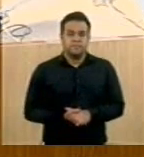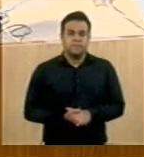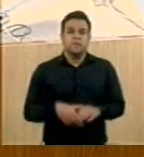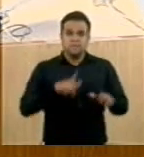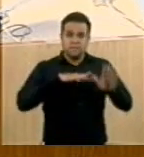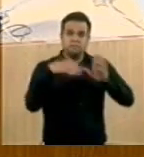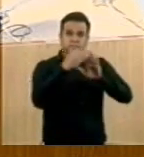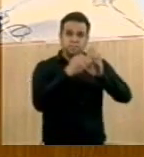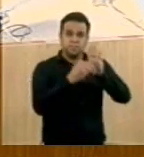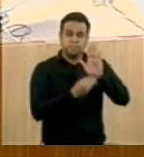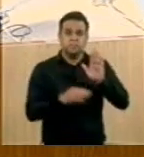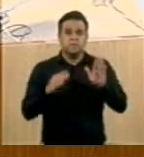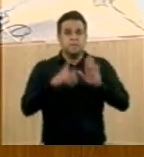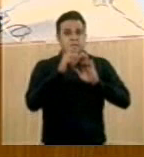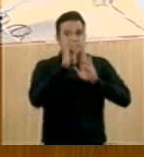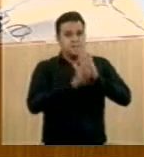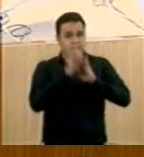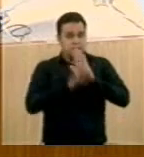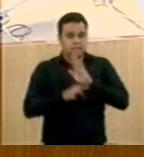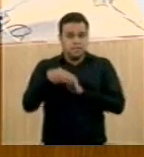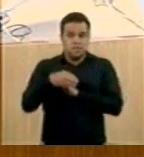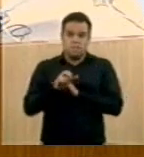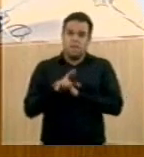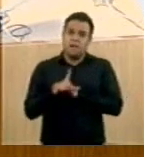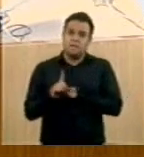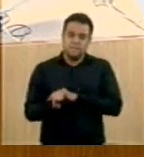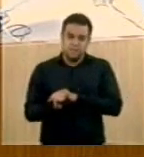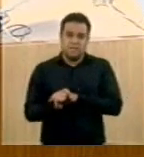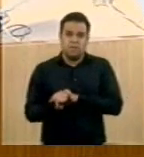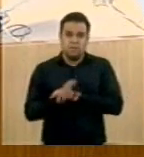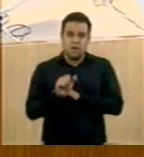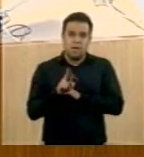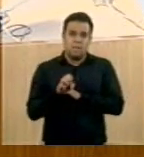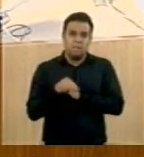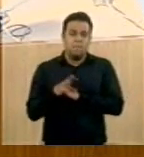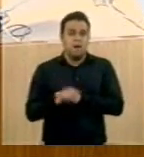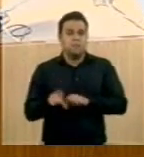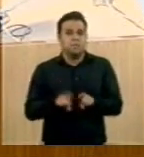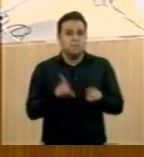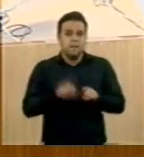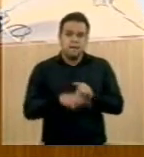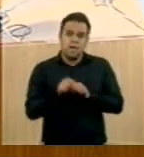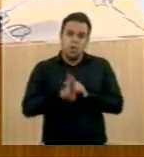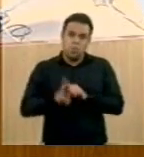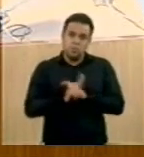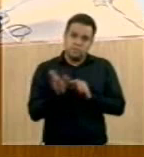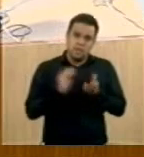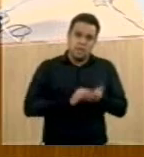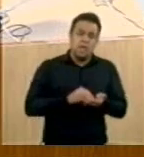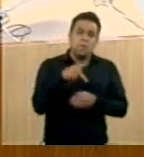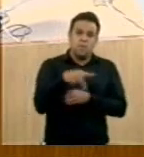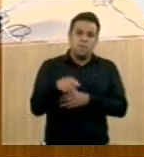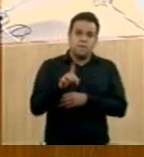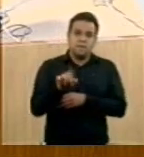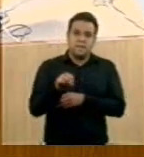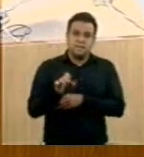de Marcelo Camargo Novellino e inserido em estudo da lavra do professor Daniel Sarmento,